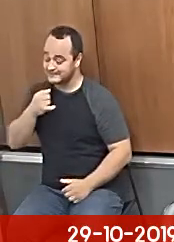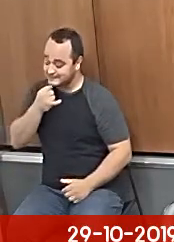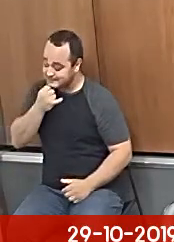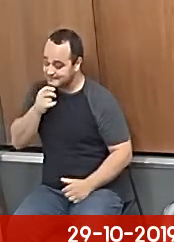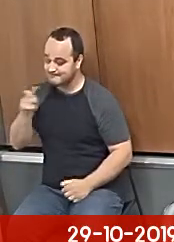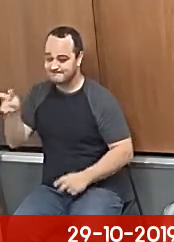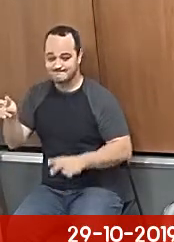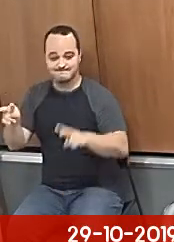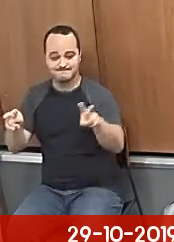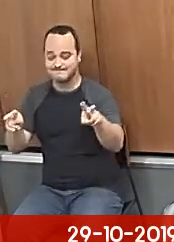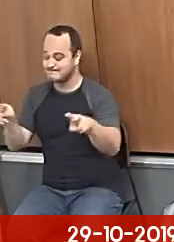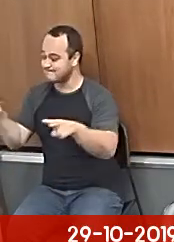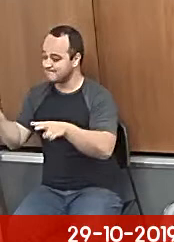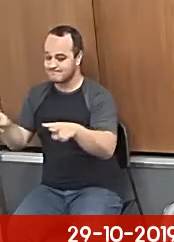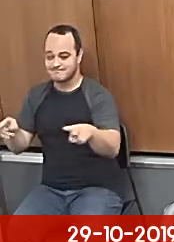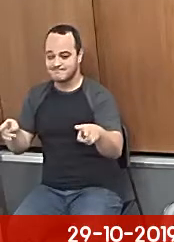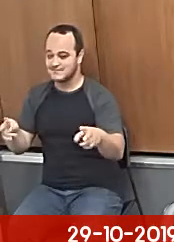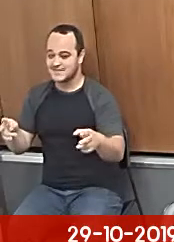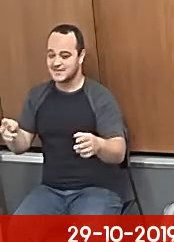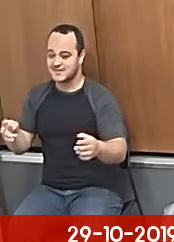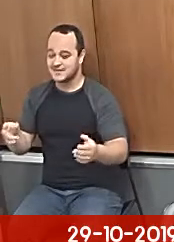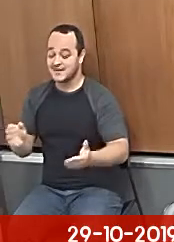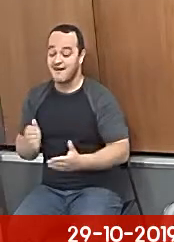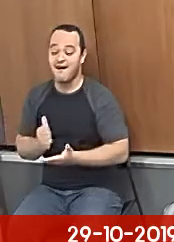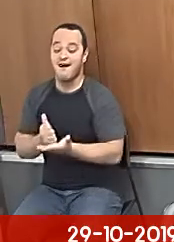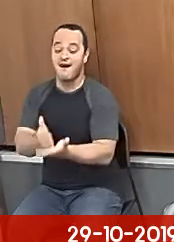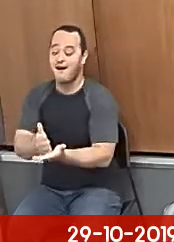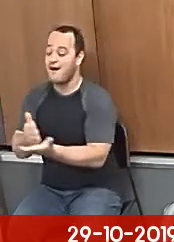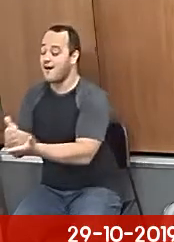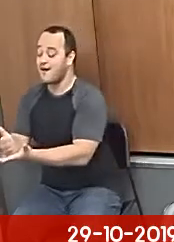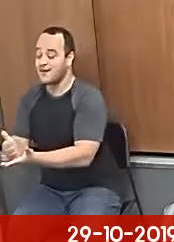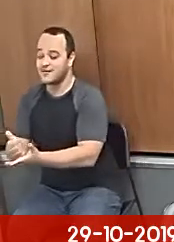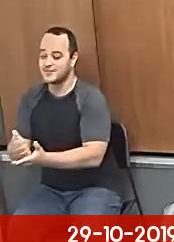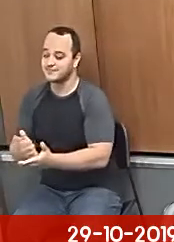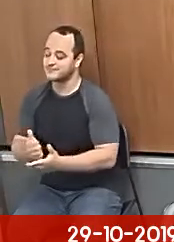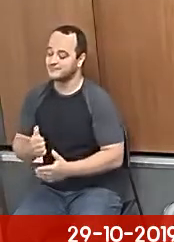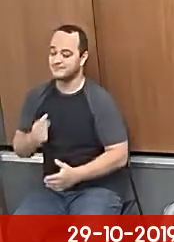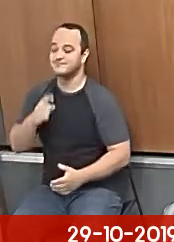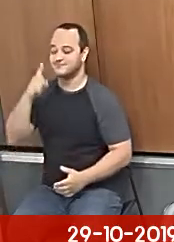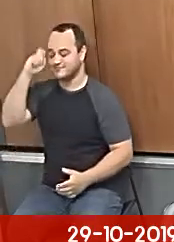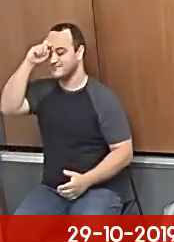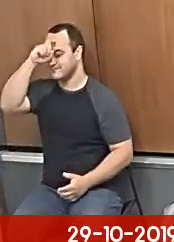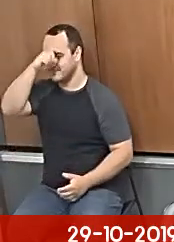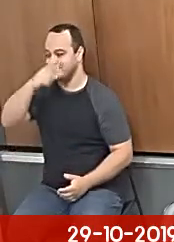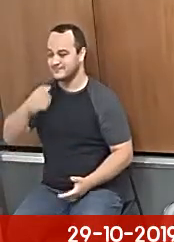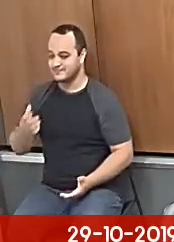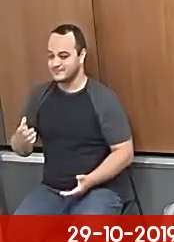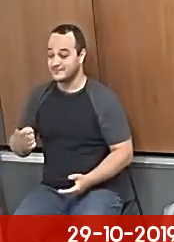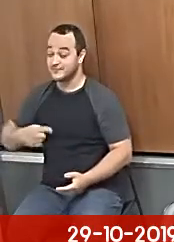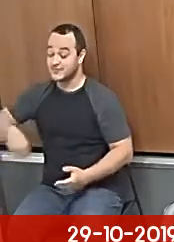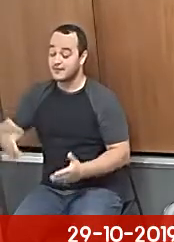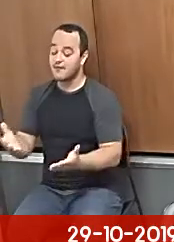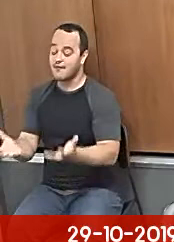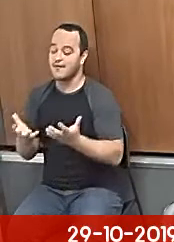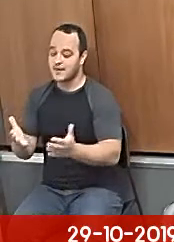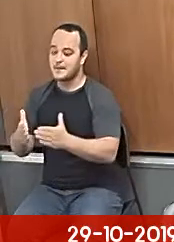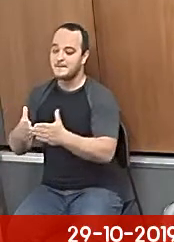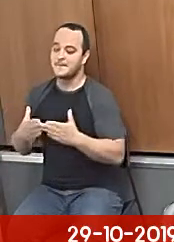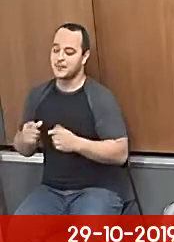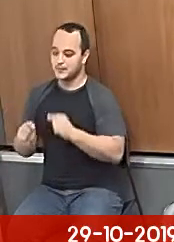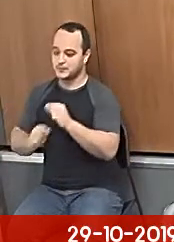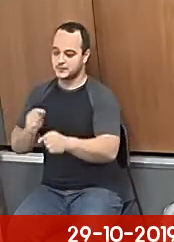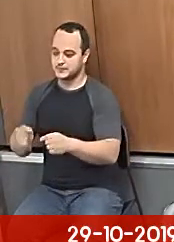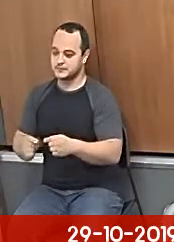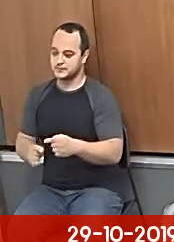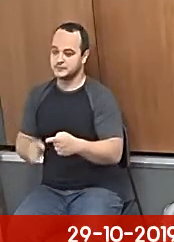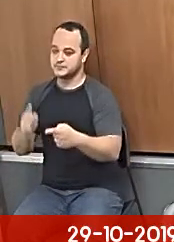pessoas e não conseguir fornecer um mínimo de estrutura. É difícil. O que a gente pede? A gente gostaria